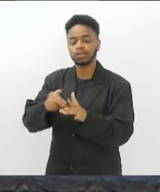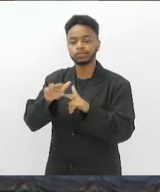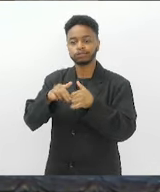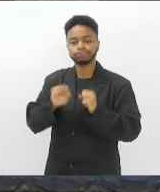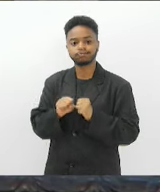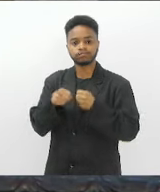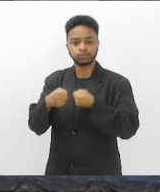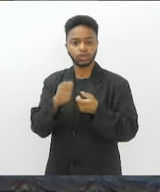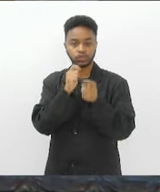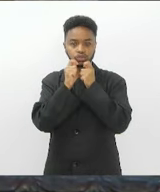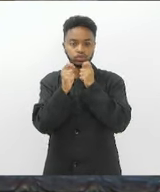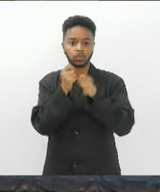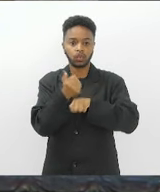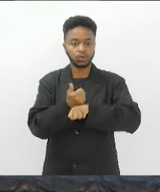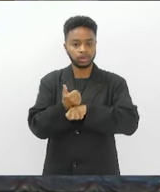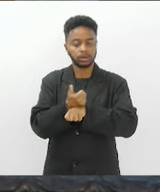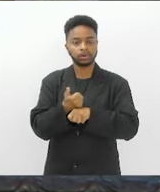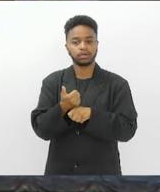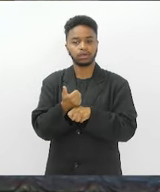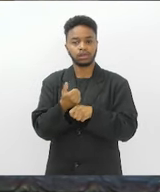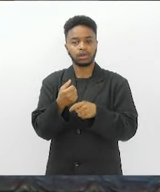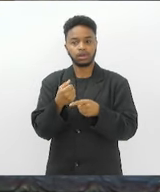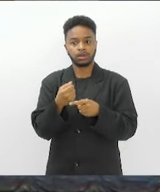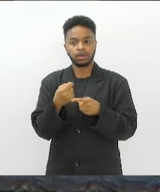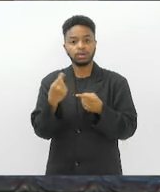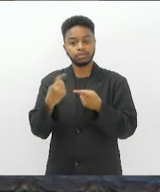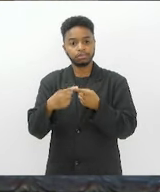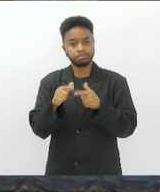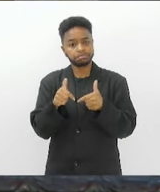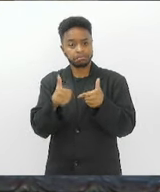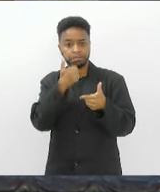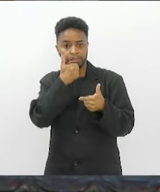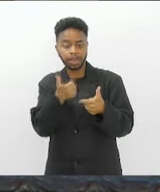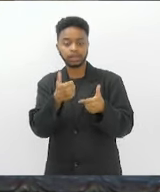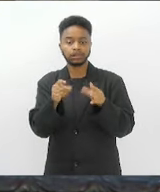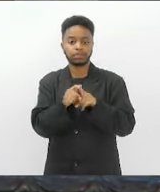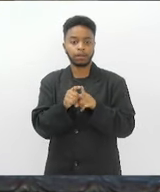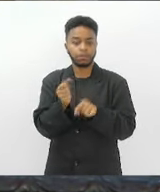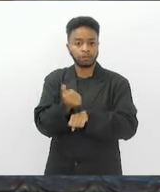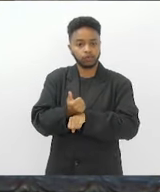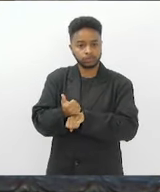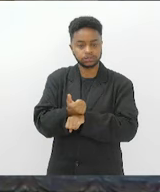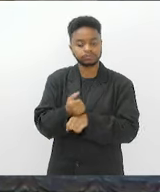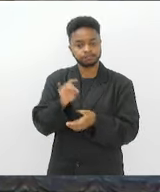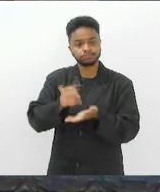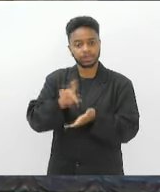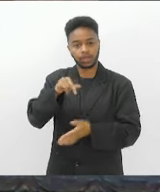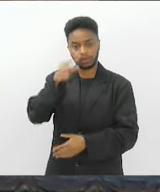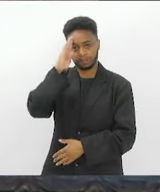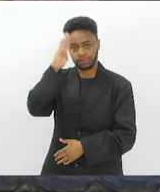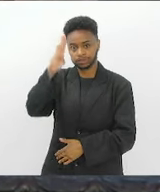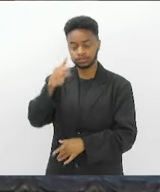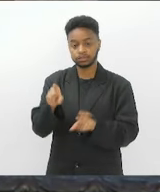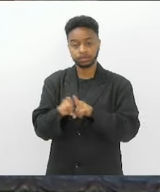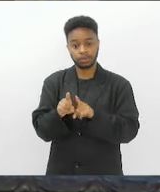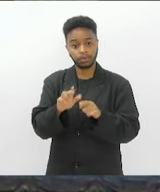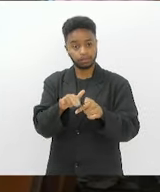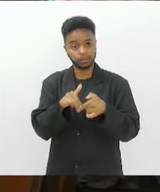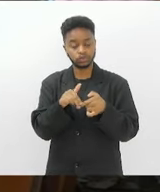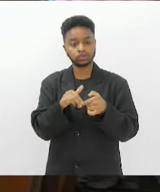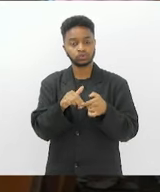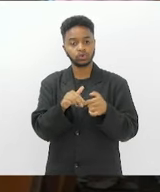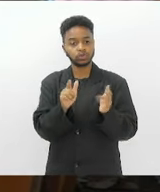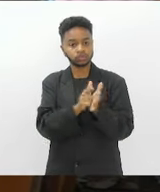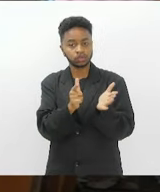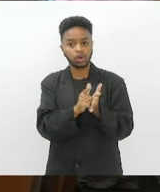pelo jornalismo independente, bem feito e profissional. Isso é que é fundamental. E isso que o Correio da Manhã está fazendo.